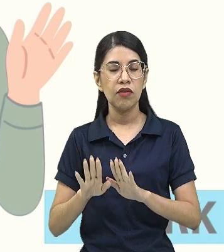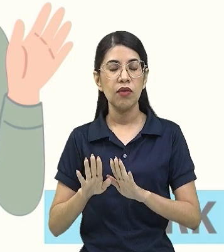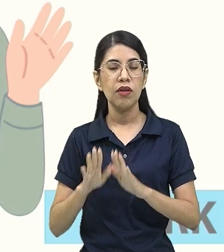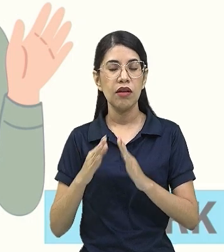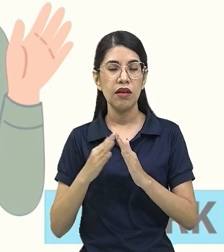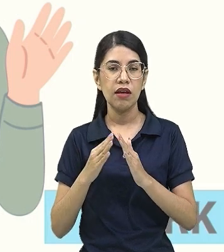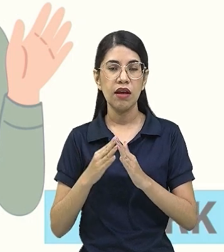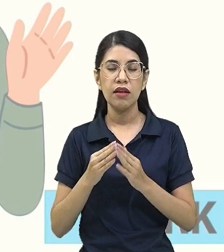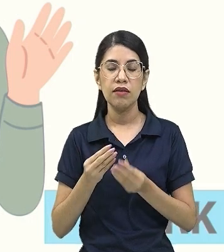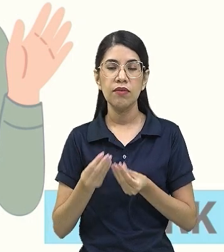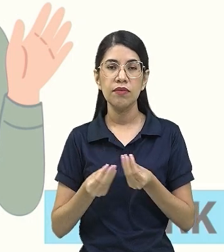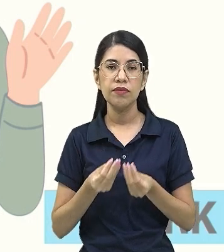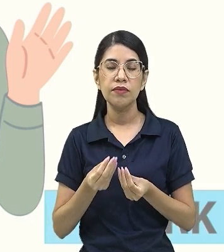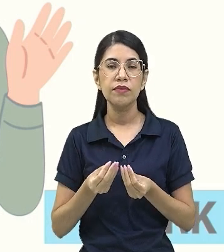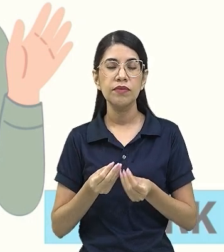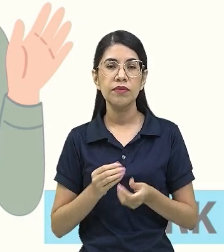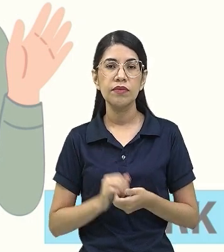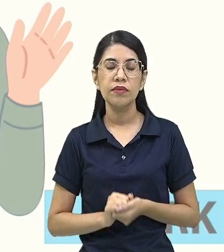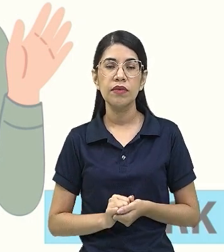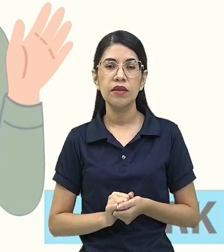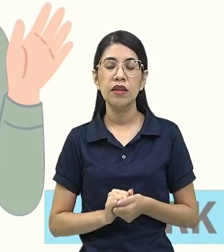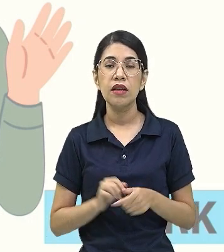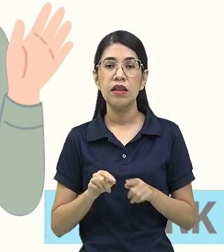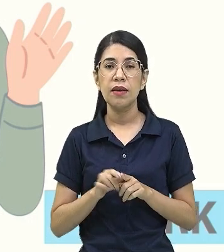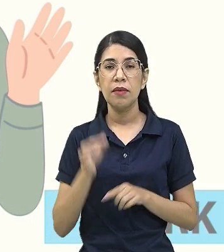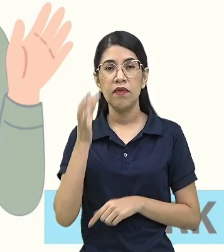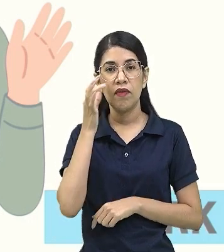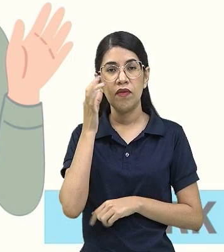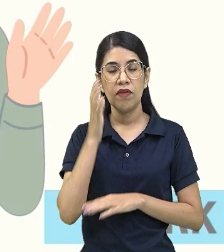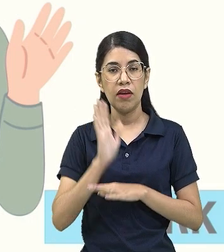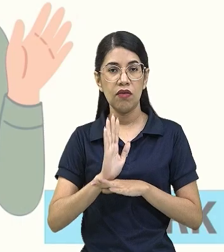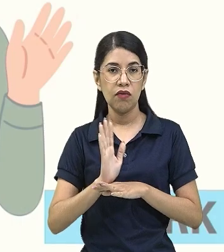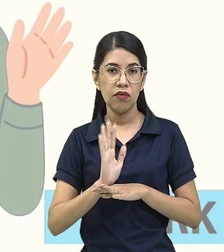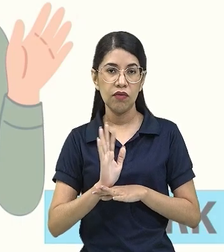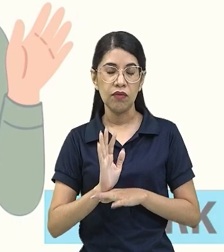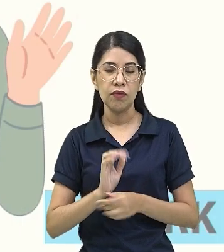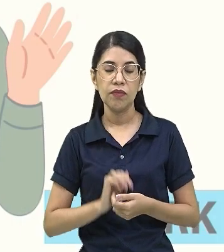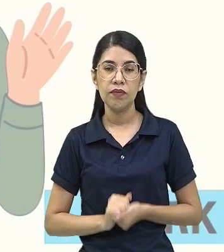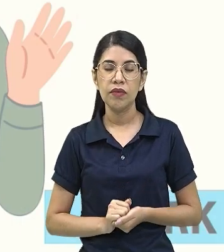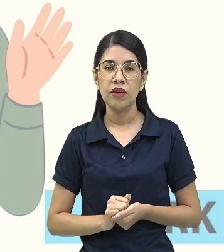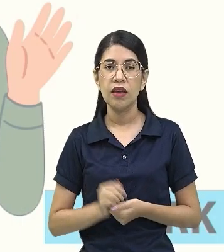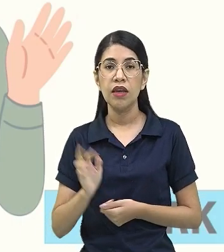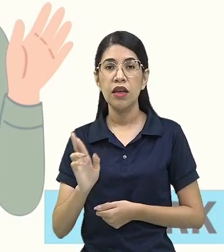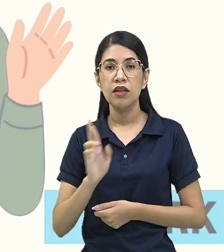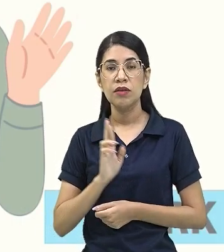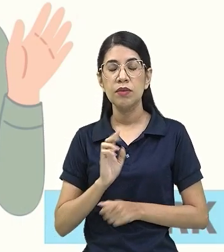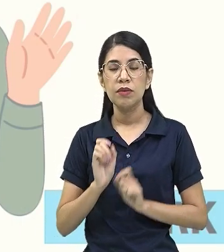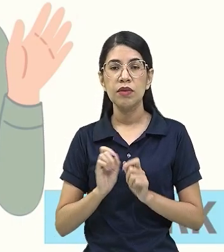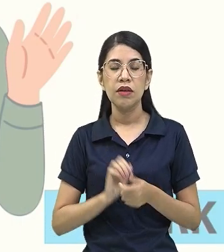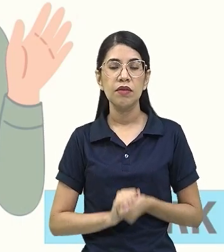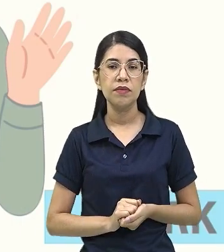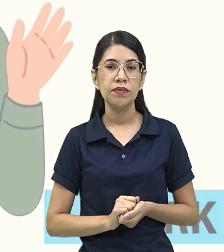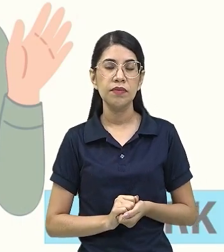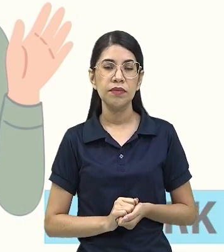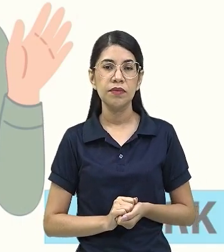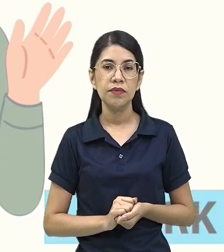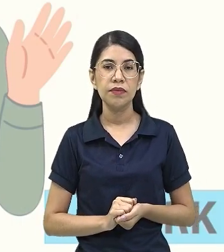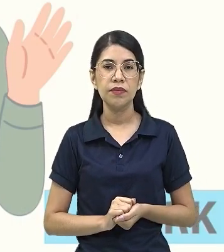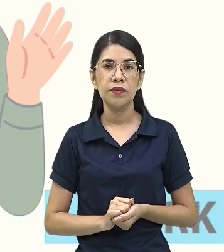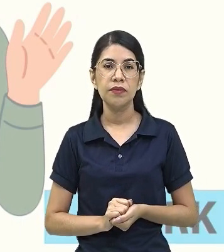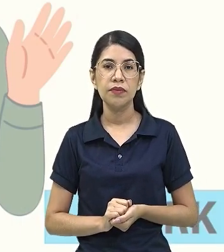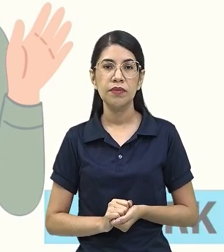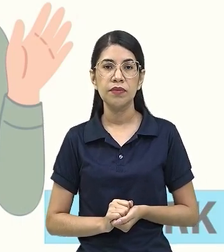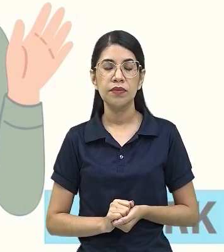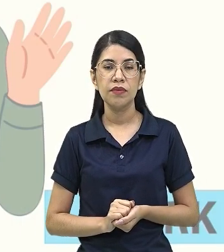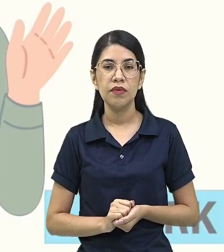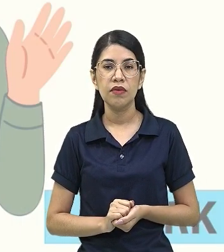Eu fiquei em casa e assisti um filme. E aí ele responde, né? Really? The weather was